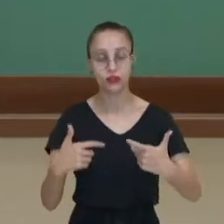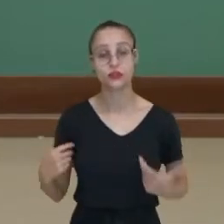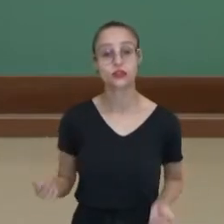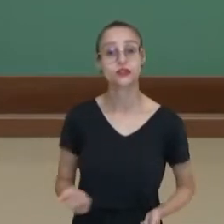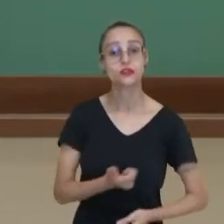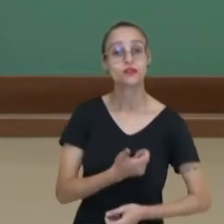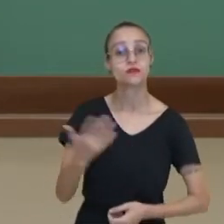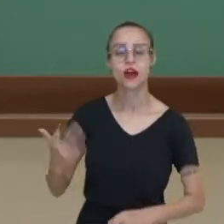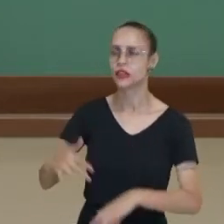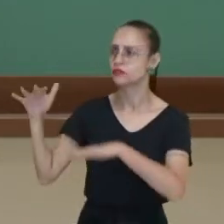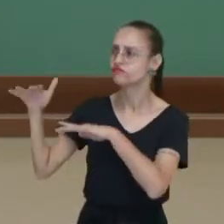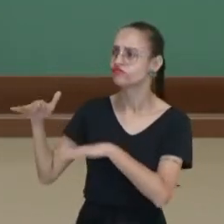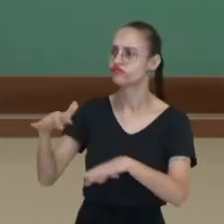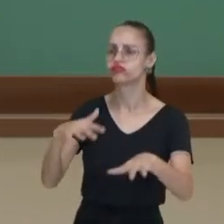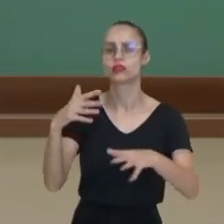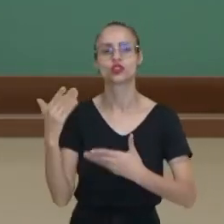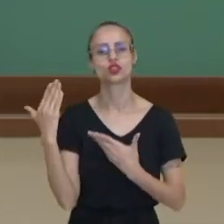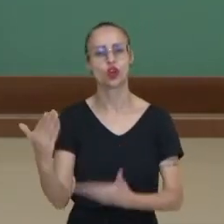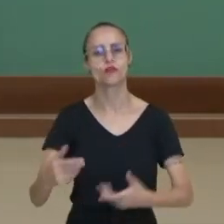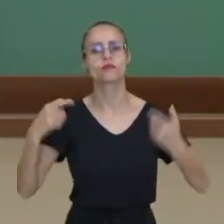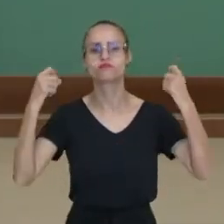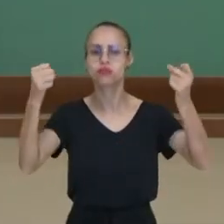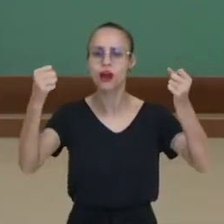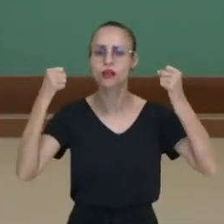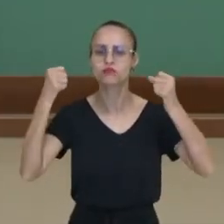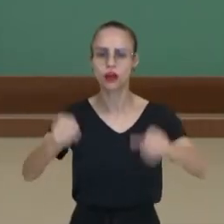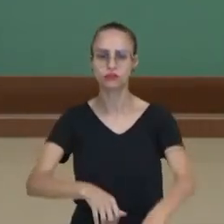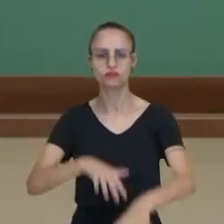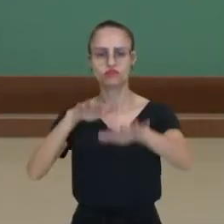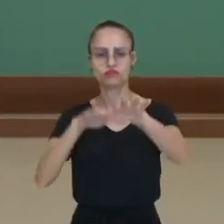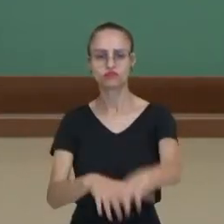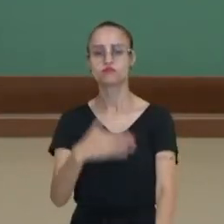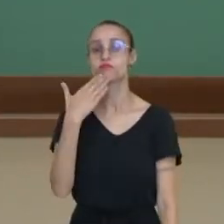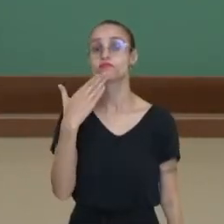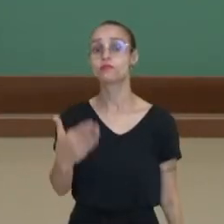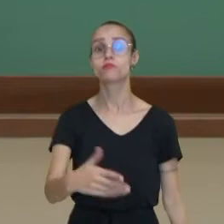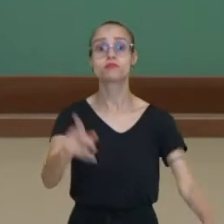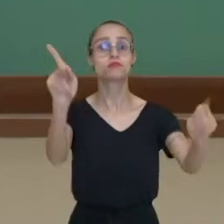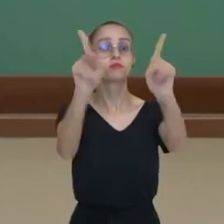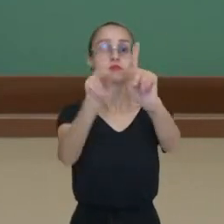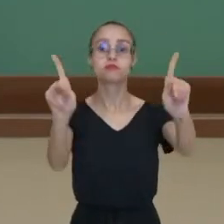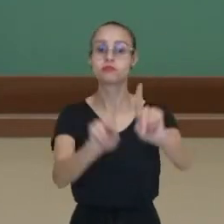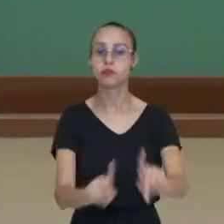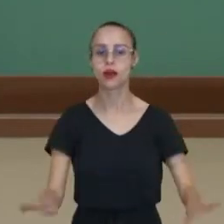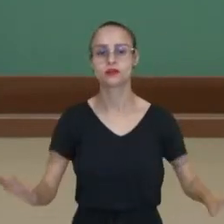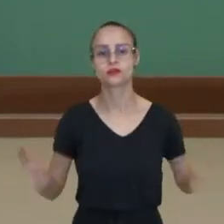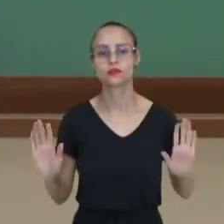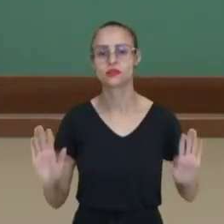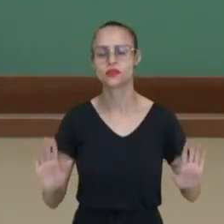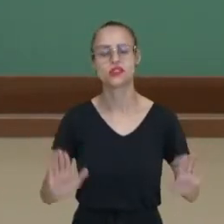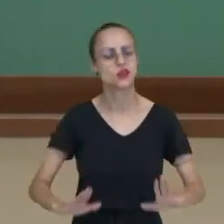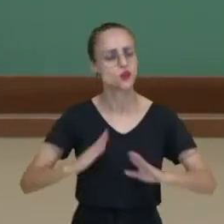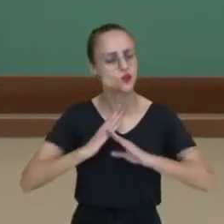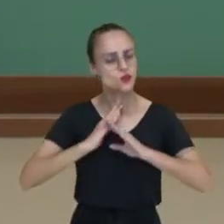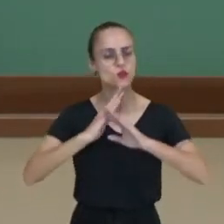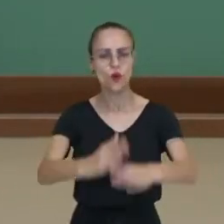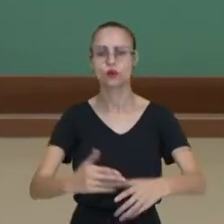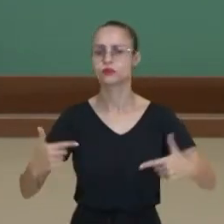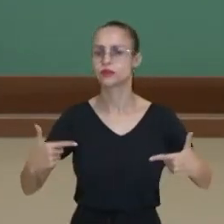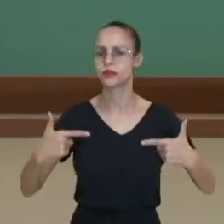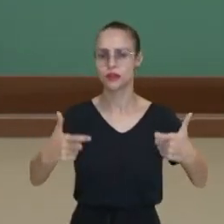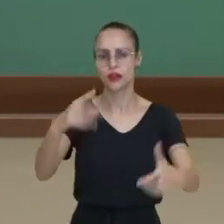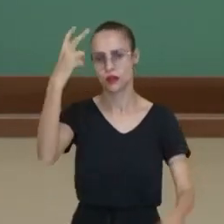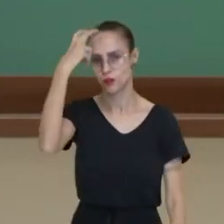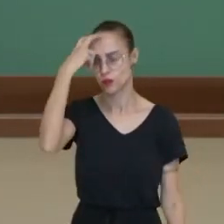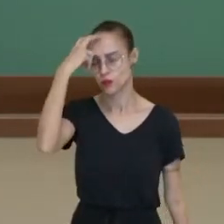jovens em várias partes do mundo faziam protestos pedindo paz, pedindo aí, sendo contrários a uma cultura de guerra